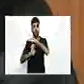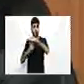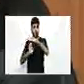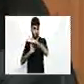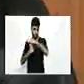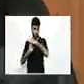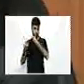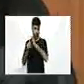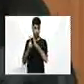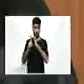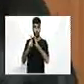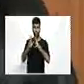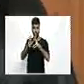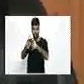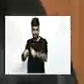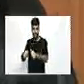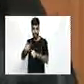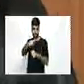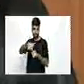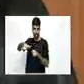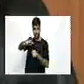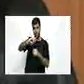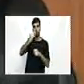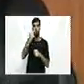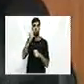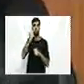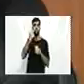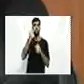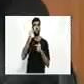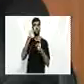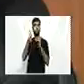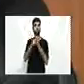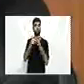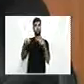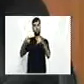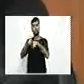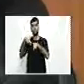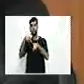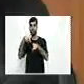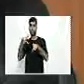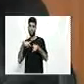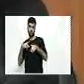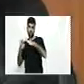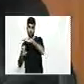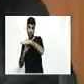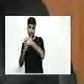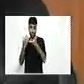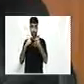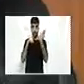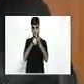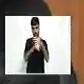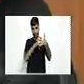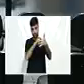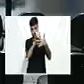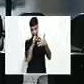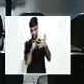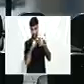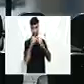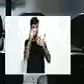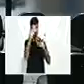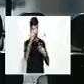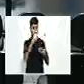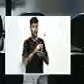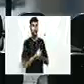ou buscando a parceria pública privada Então são esses Os questionamentos Obrigado